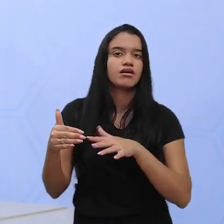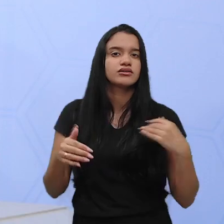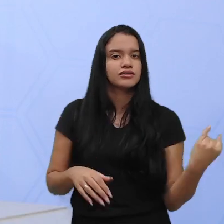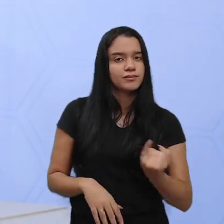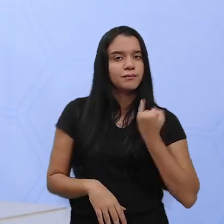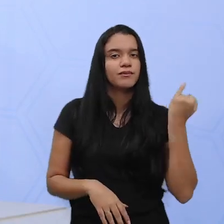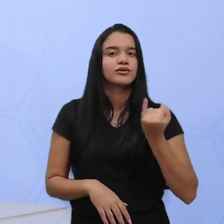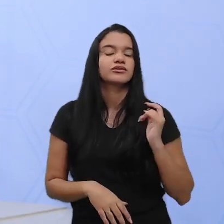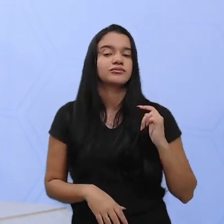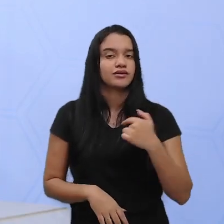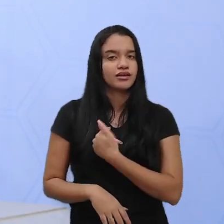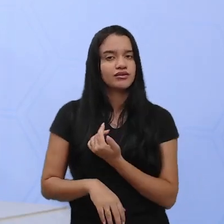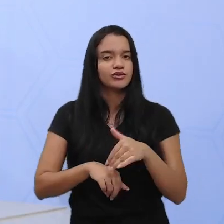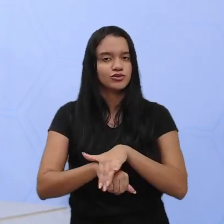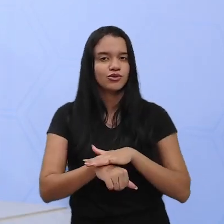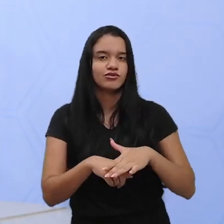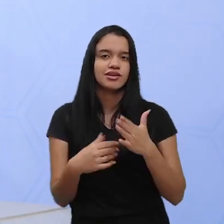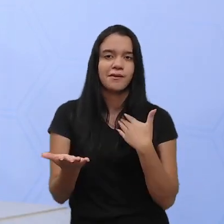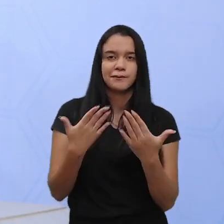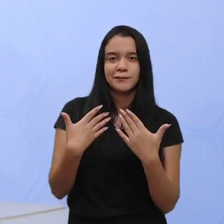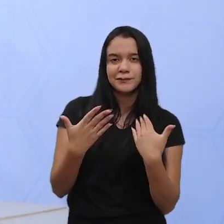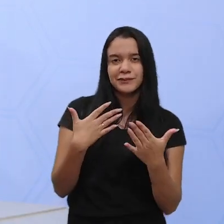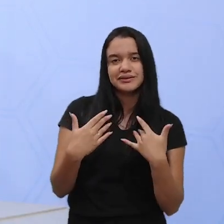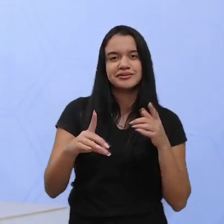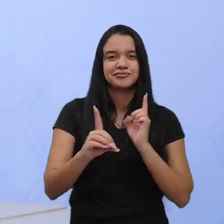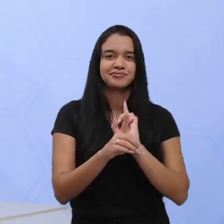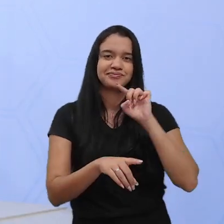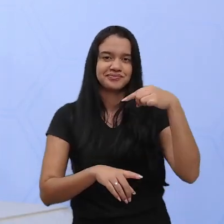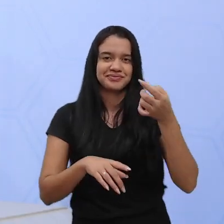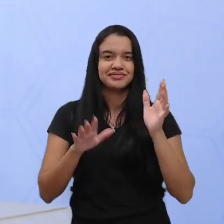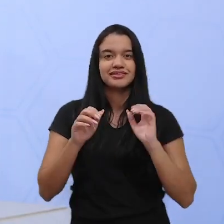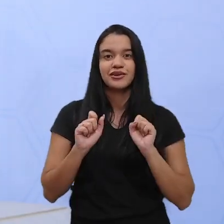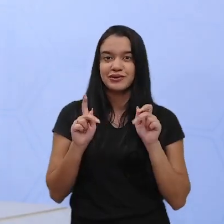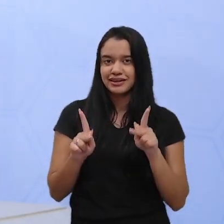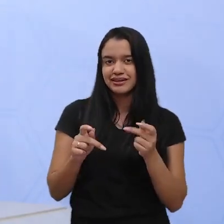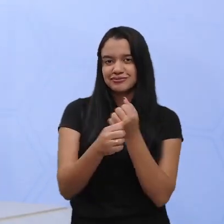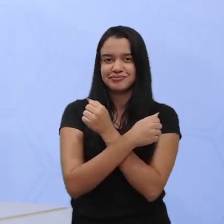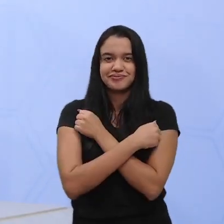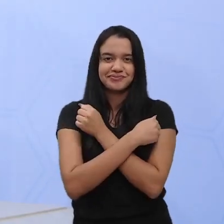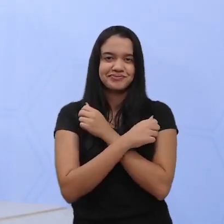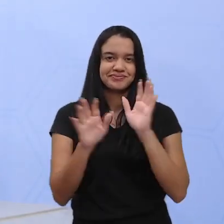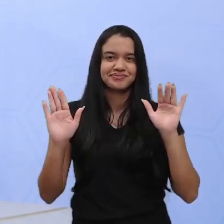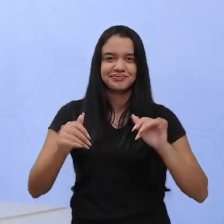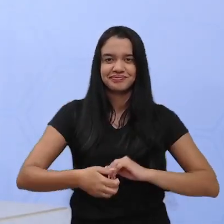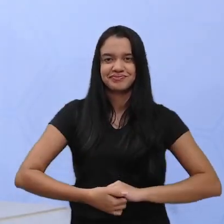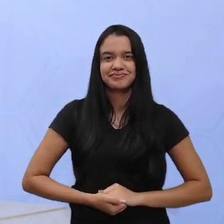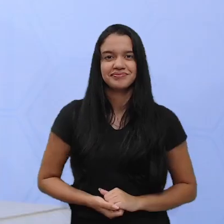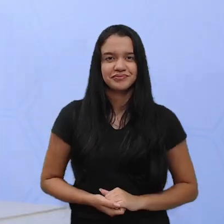gente conversar, e ficamos por aqui e até a próxima aula, ok? Um grande abraço a todos.